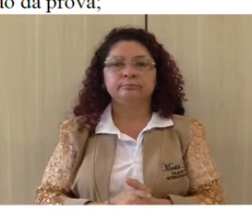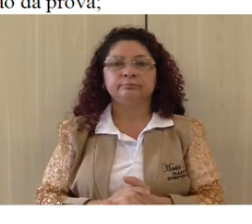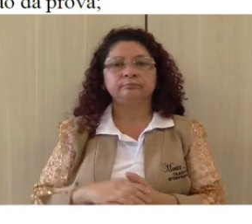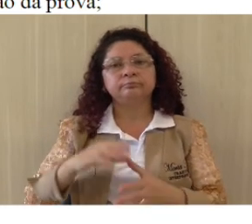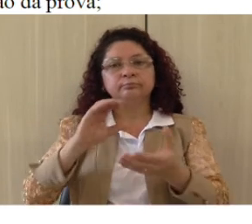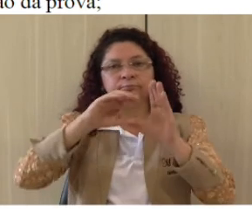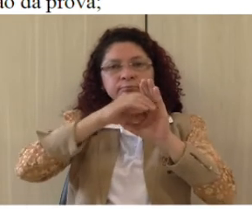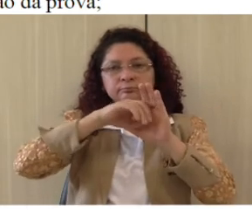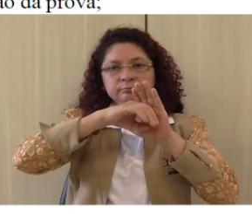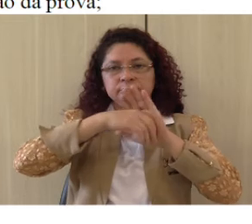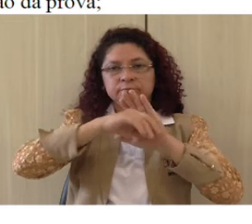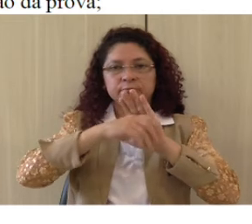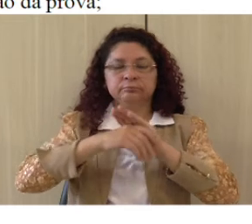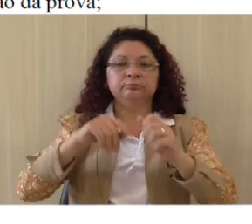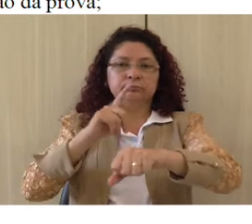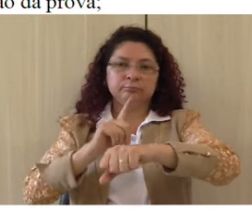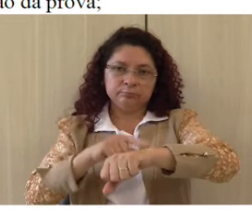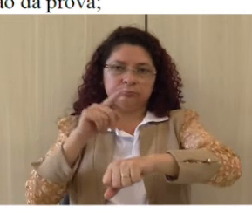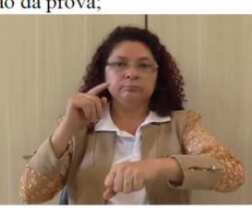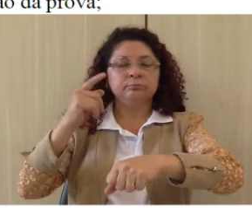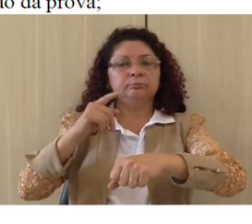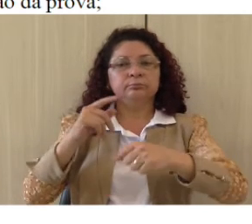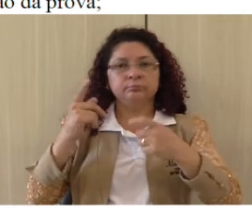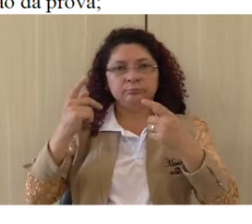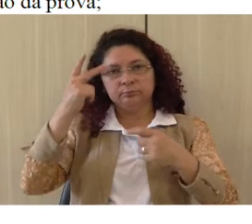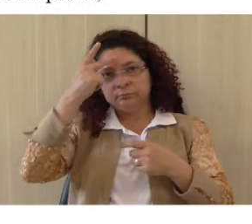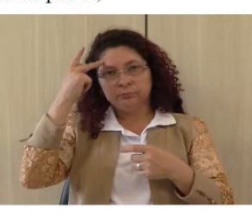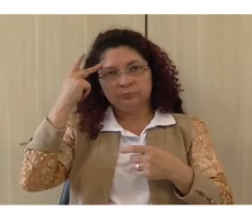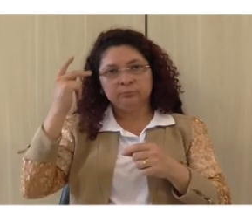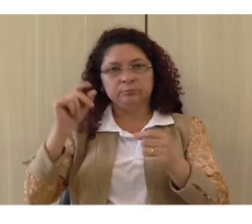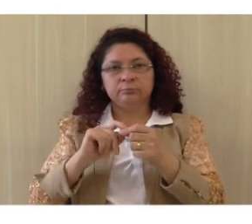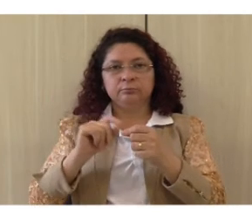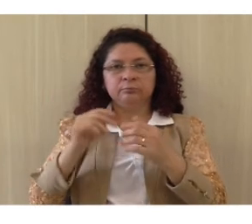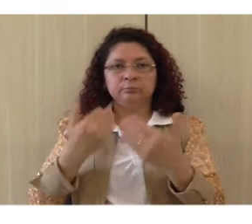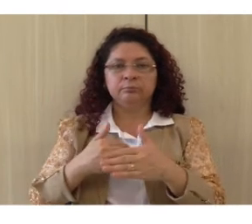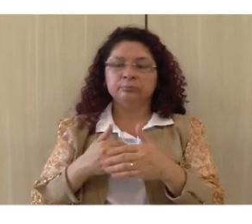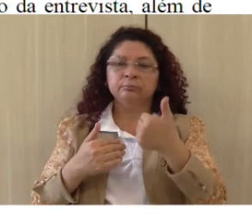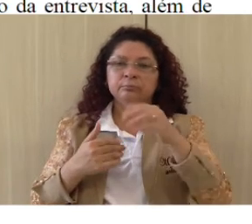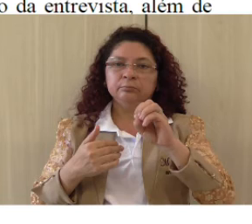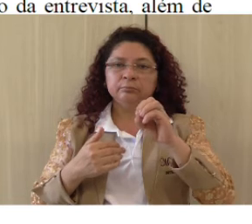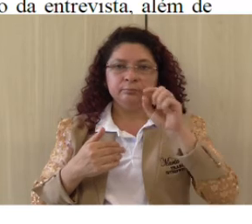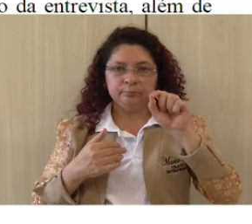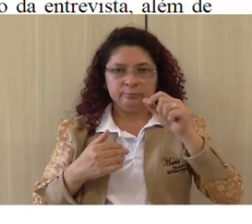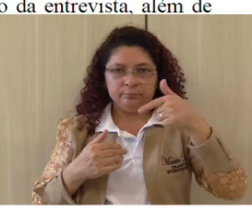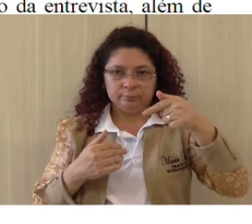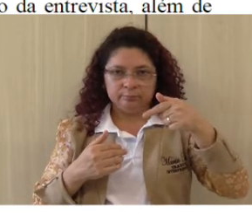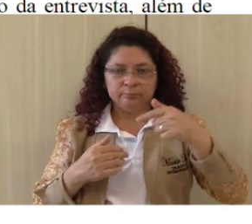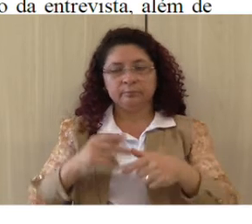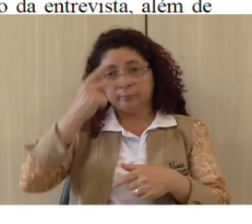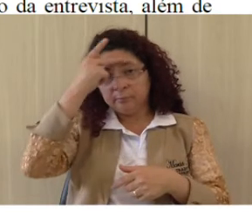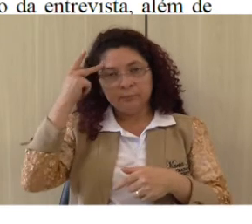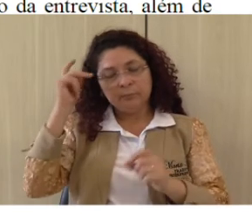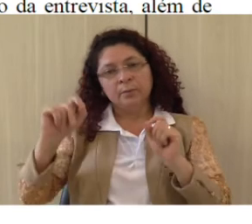conteúdo, avaliação, data, horário e local de realização do exame. Item 10.7. O